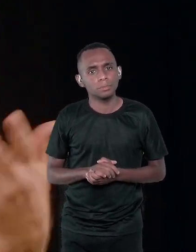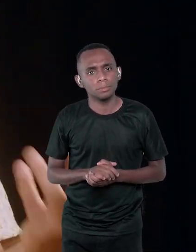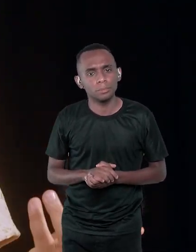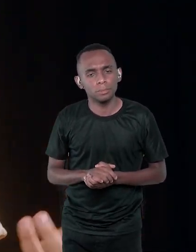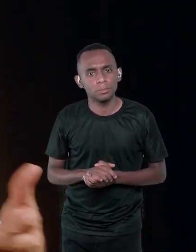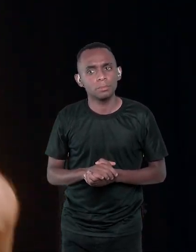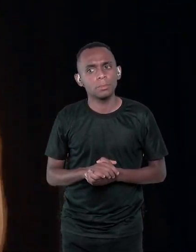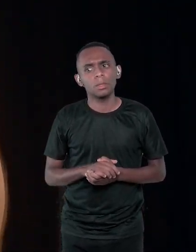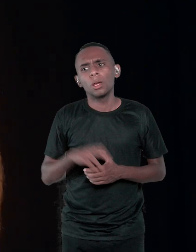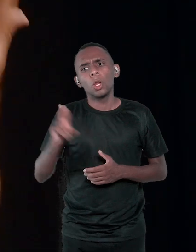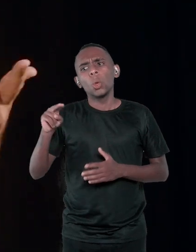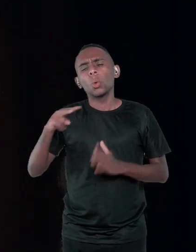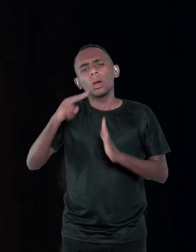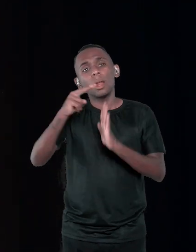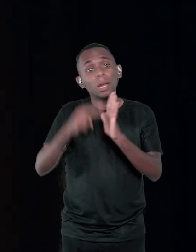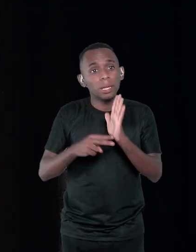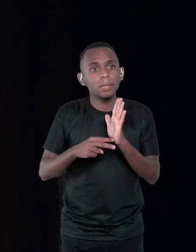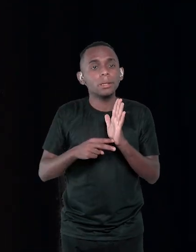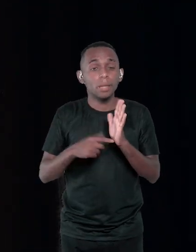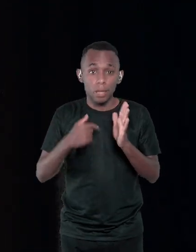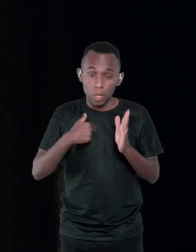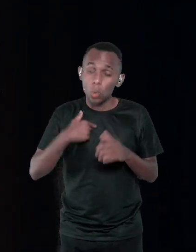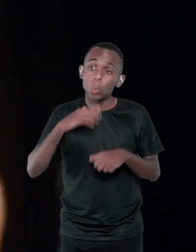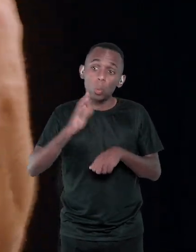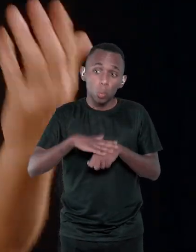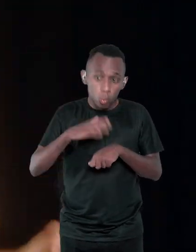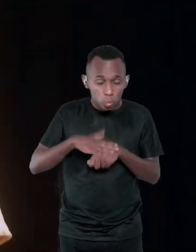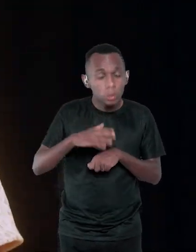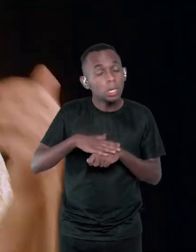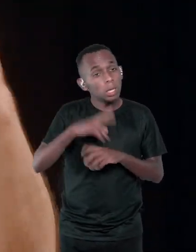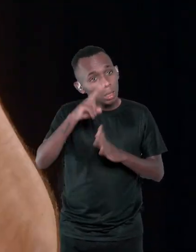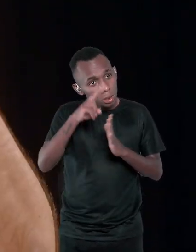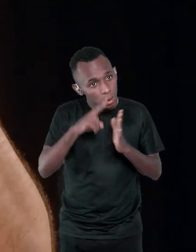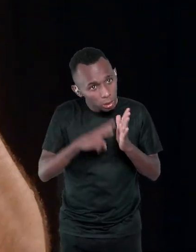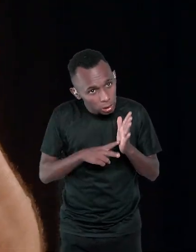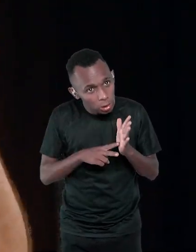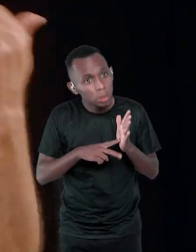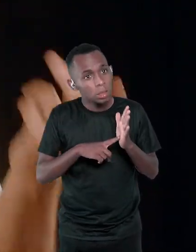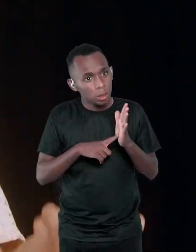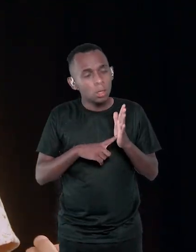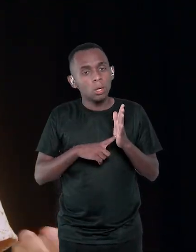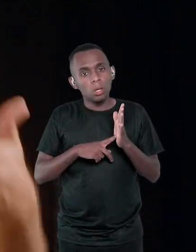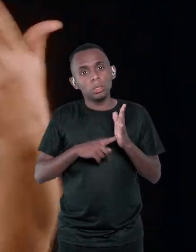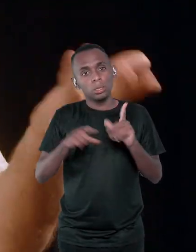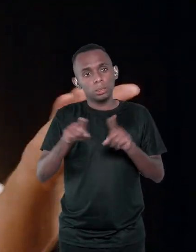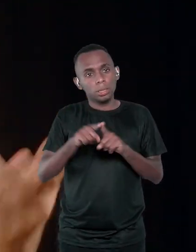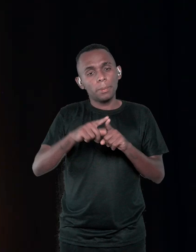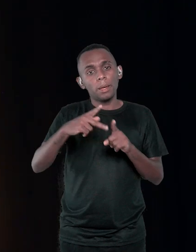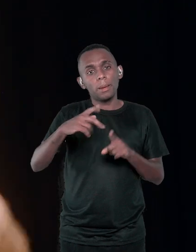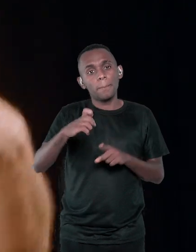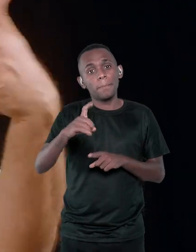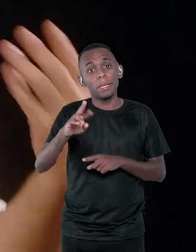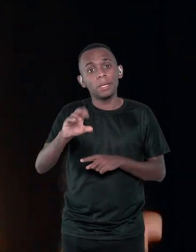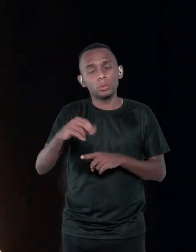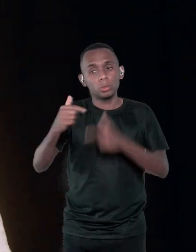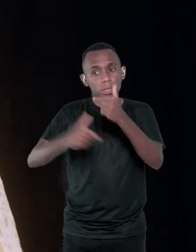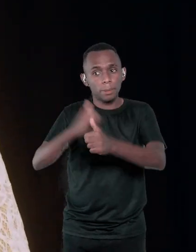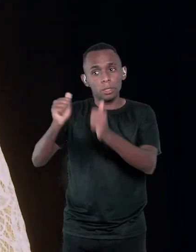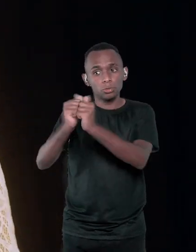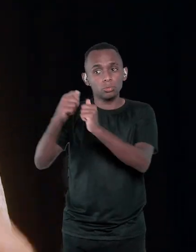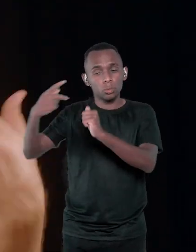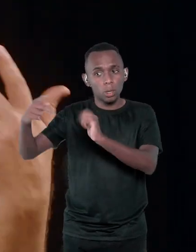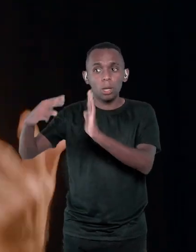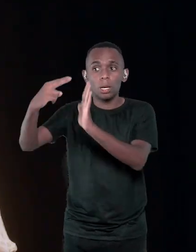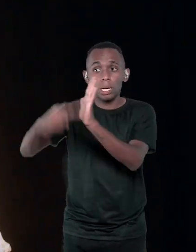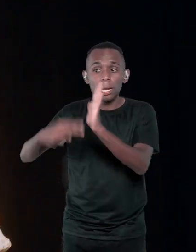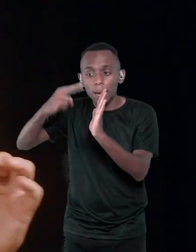para ela, você nunca leu, mas ela foi lida. Eu mesmo lia muita coisa para ela. O Pedro, que é o que trabalhou com ela até o final, lia as coisas